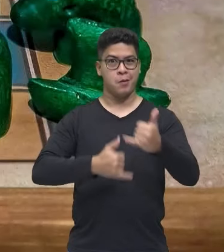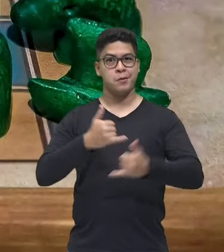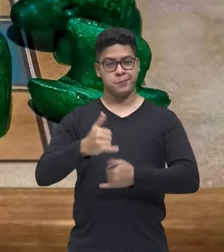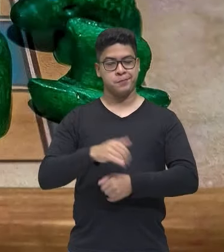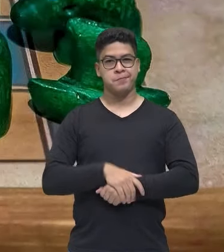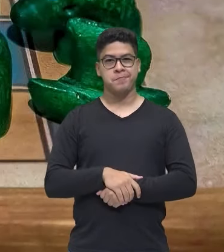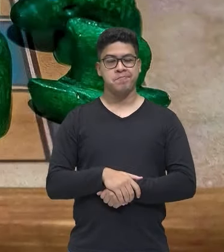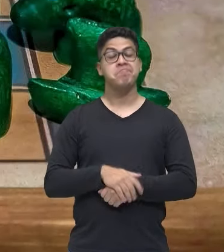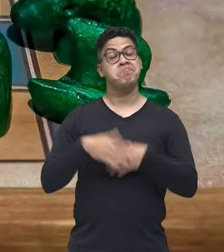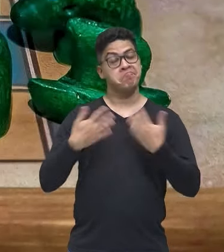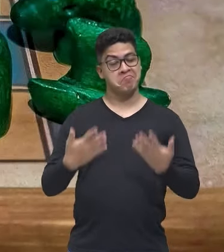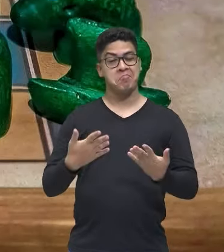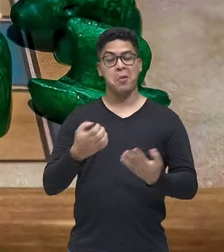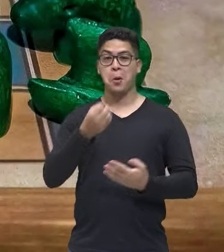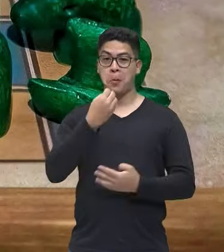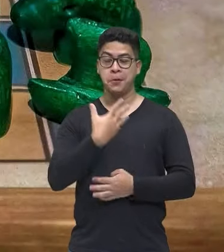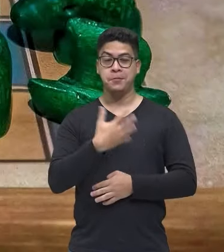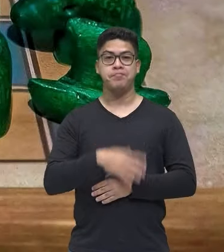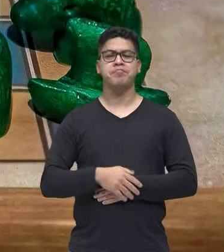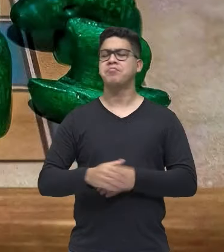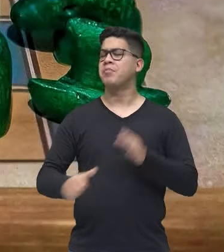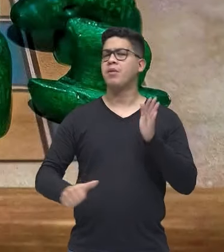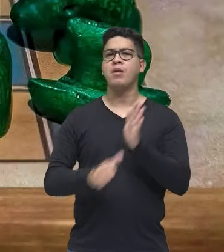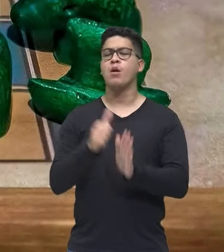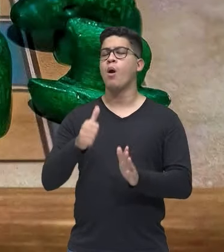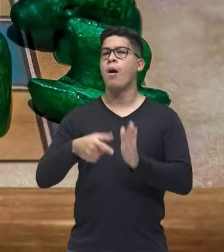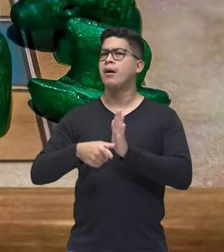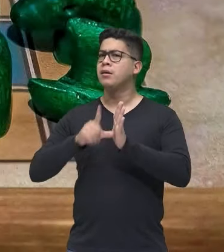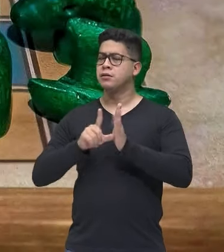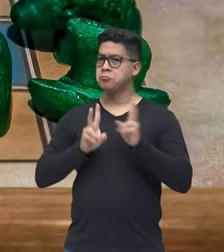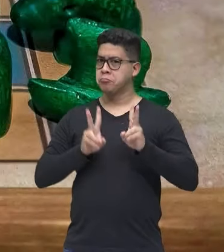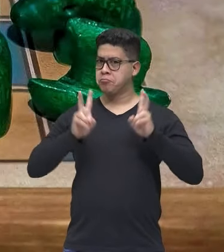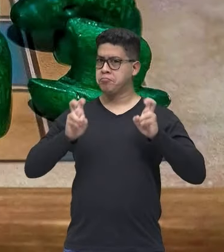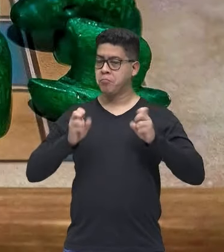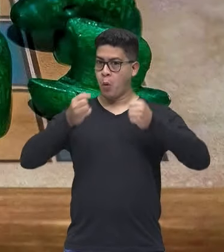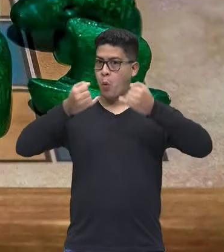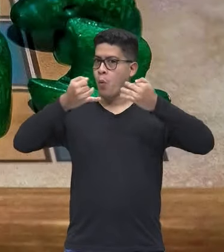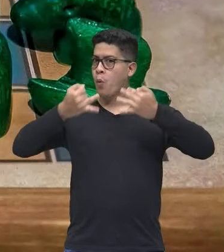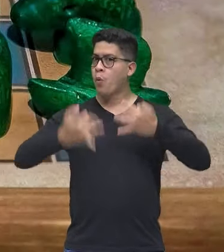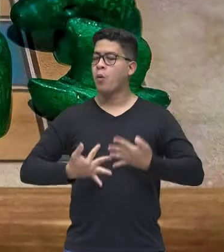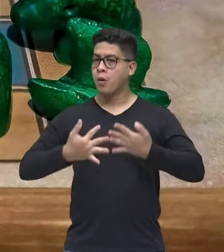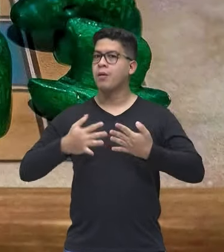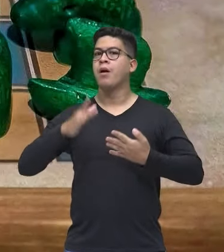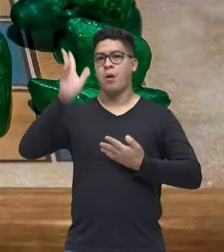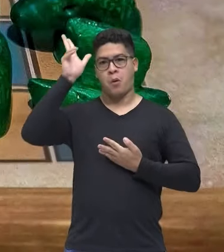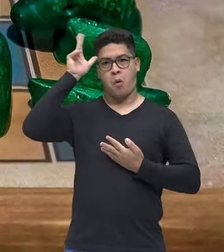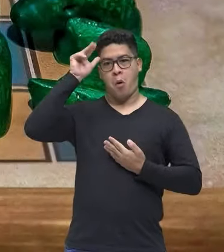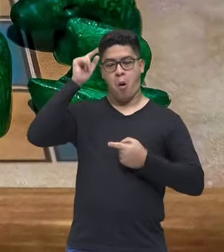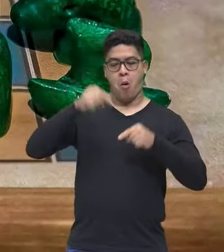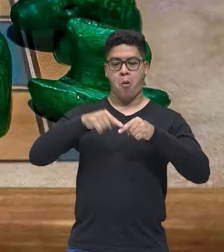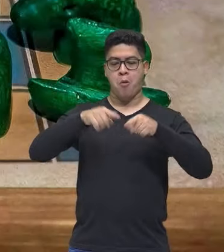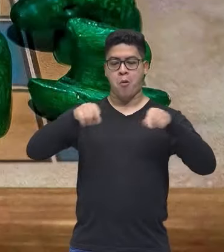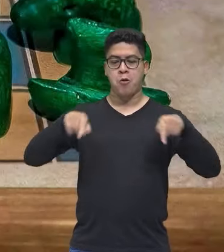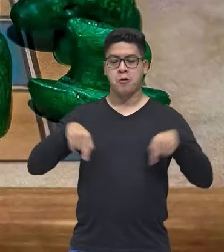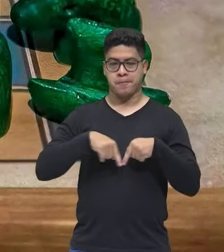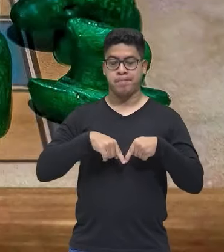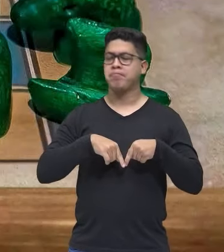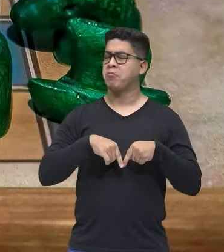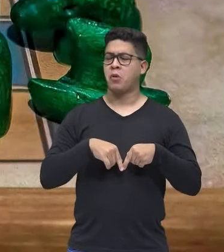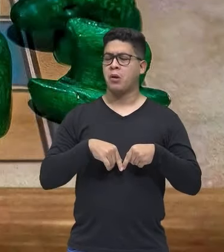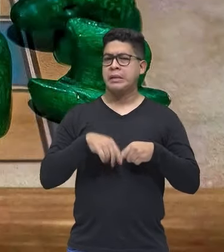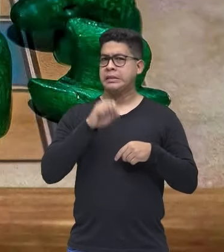Muito bem. Então, primeiro, antes de começar a falar sobre o xadrez, que é algo que vocês já conhecem, se não conhecem, não tem